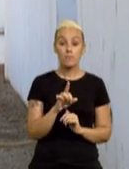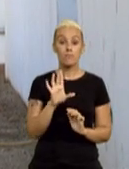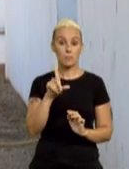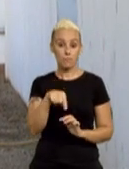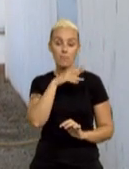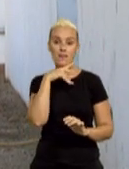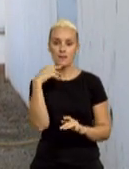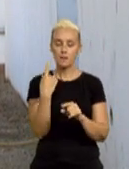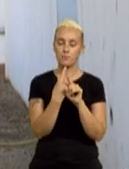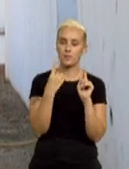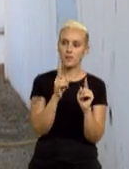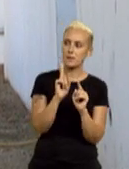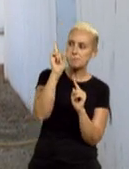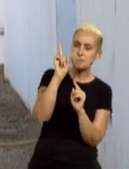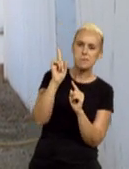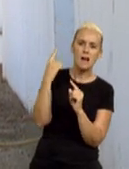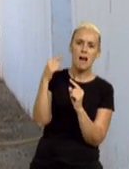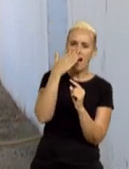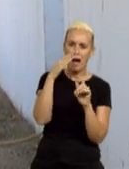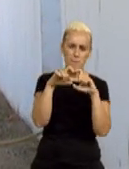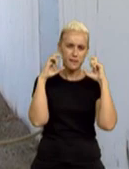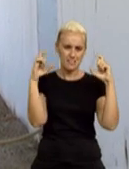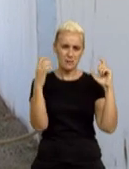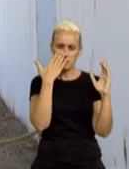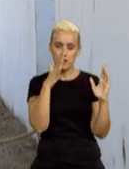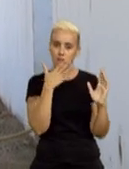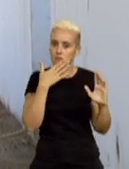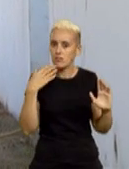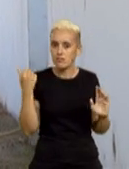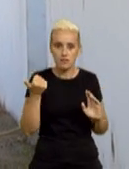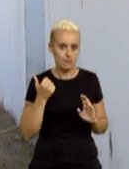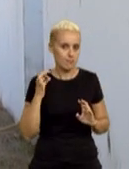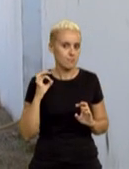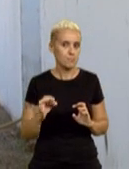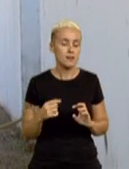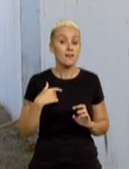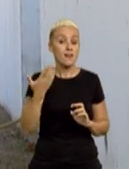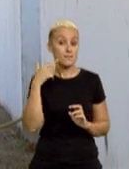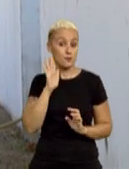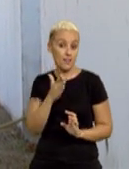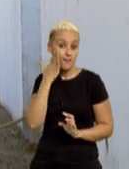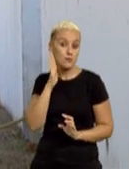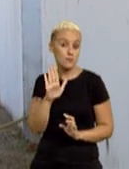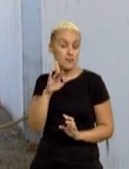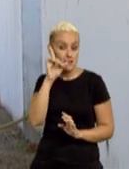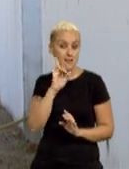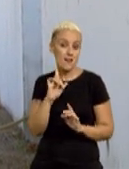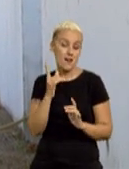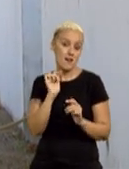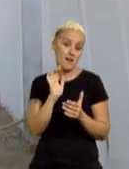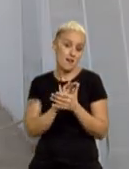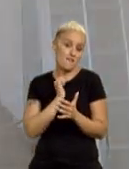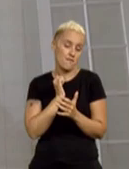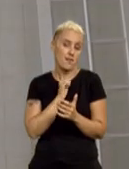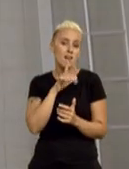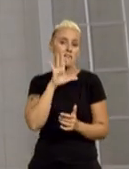ali em cima uma espécie de apartamento lindíssimo, onde eu ficava, e ficava com a minha mulher e a minha filha,